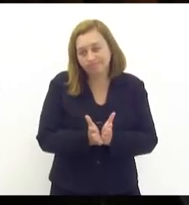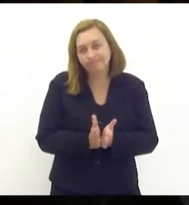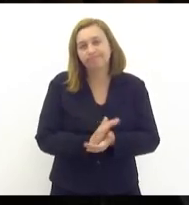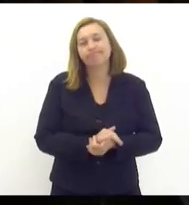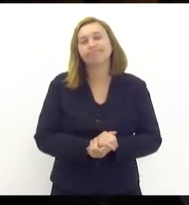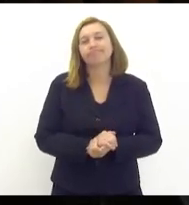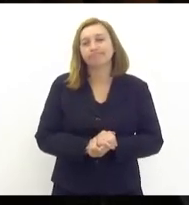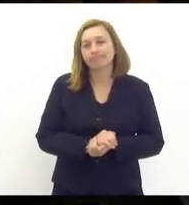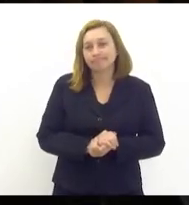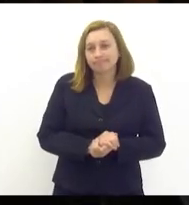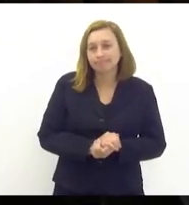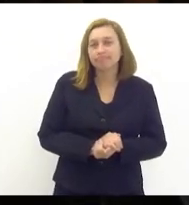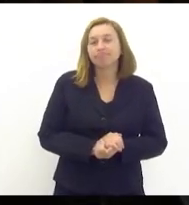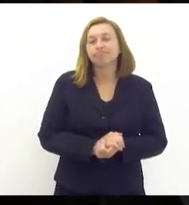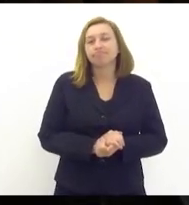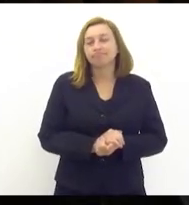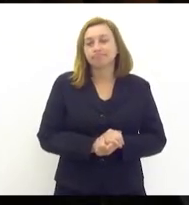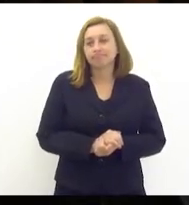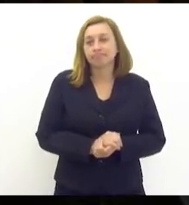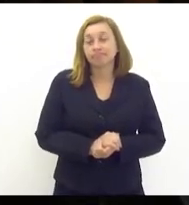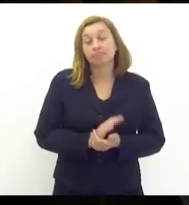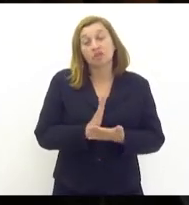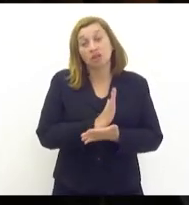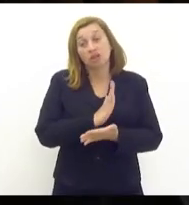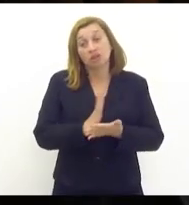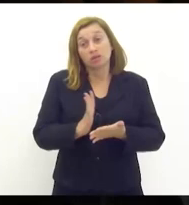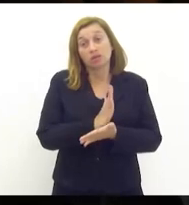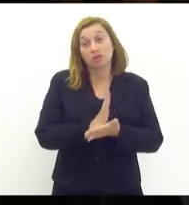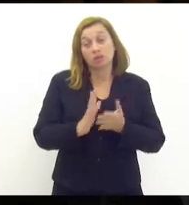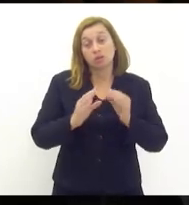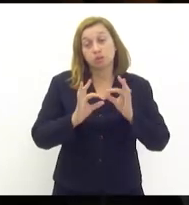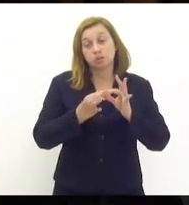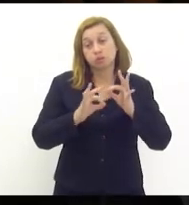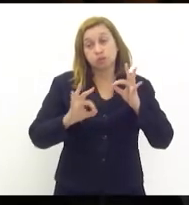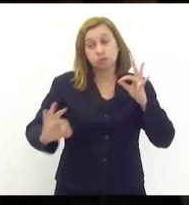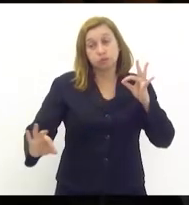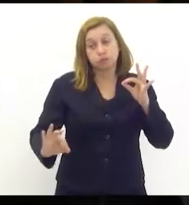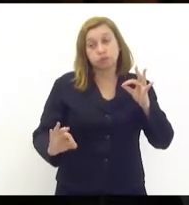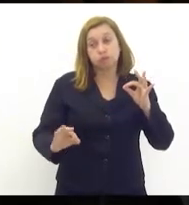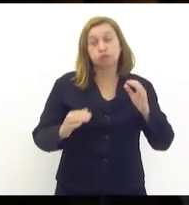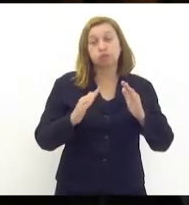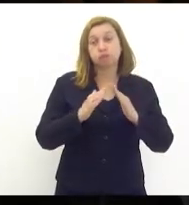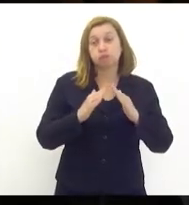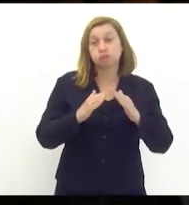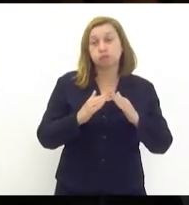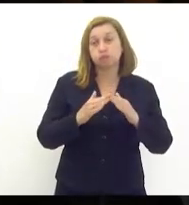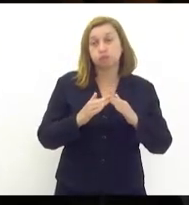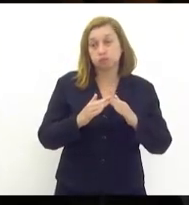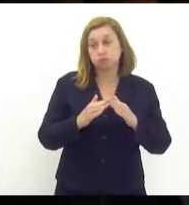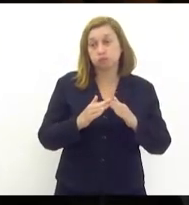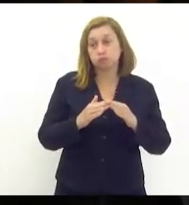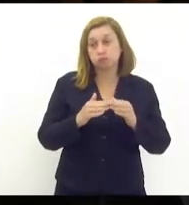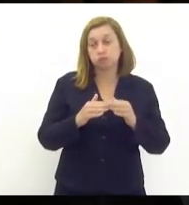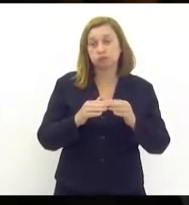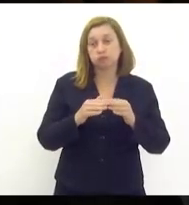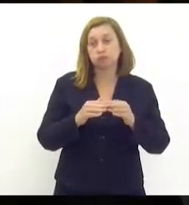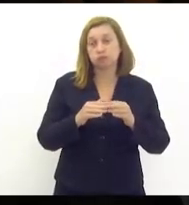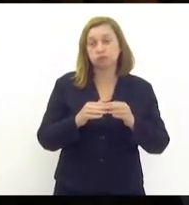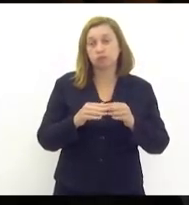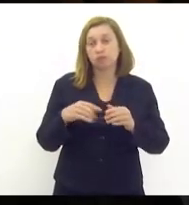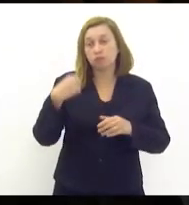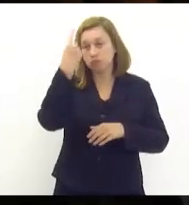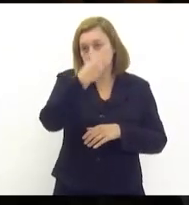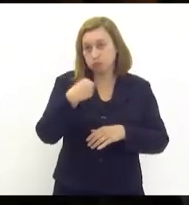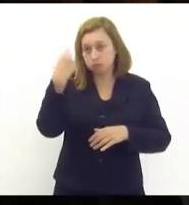vulnerabilidade social muitas das vezes mora mais longe mais tempo no transporte público ela passa até a bolsa para